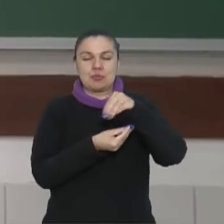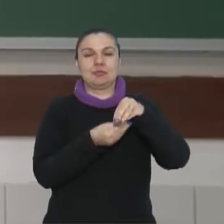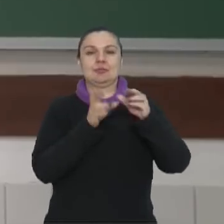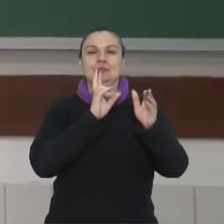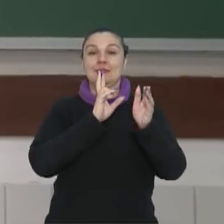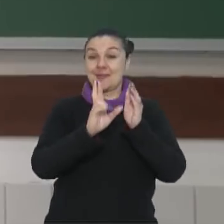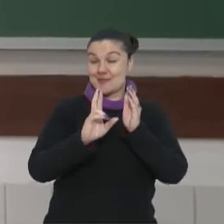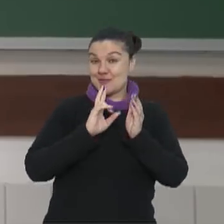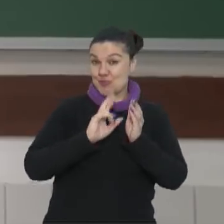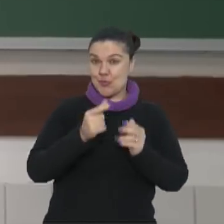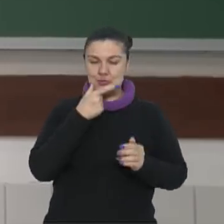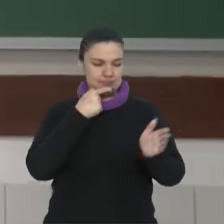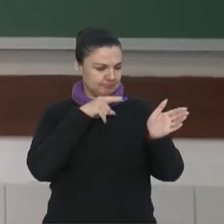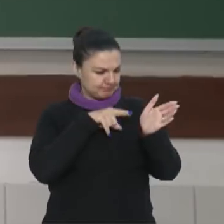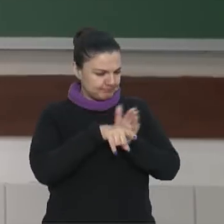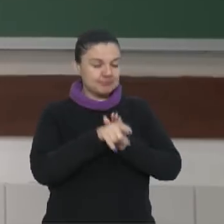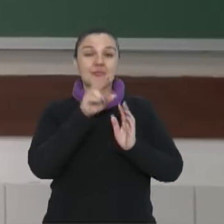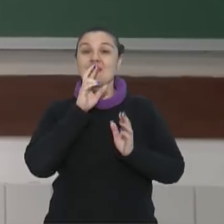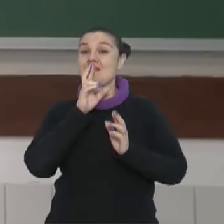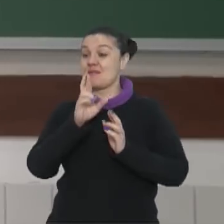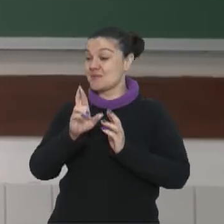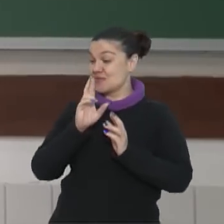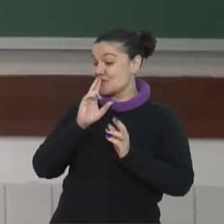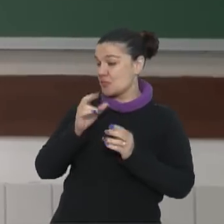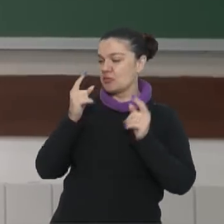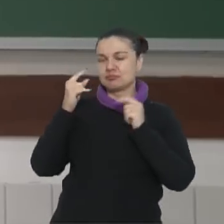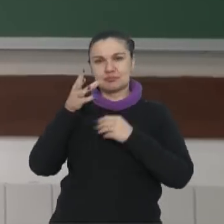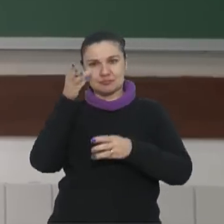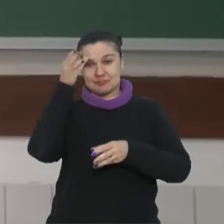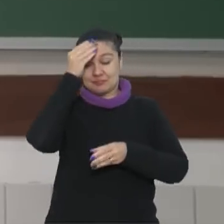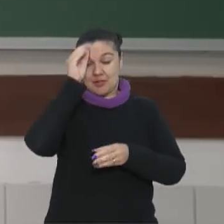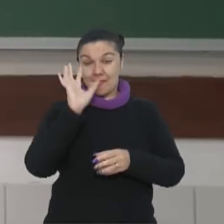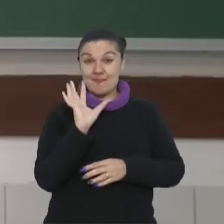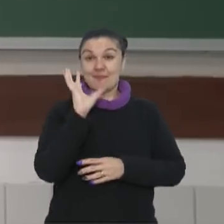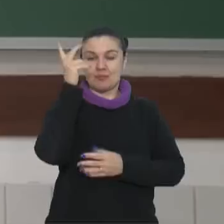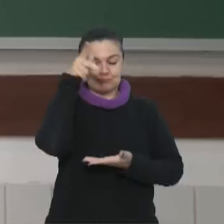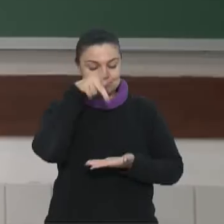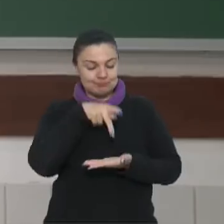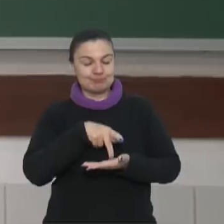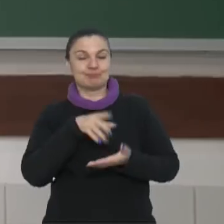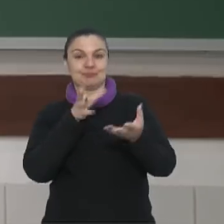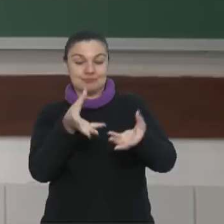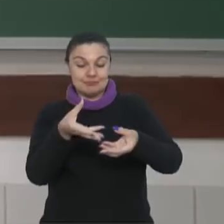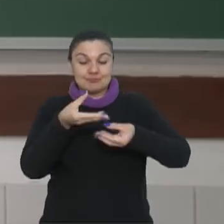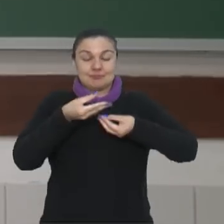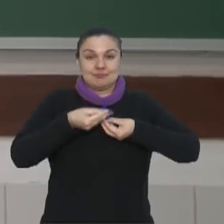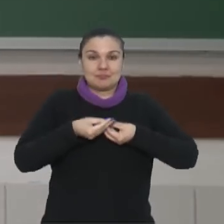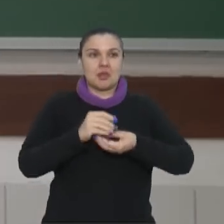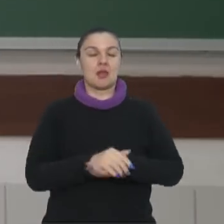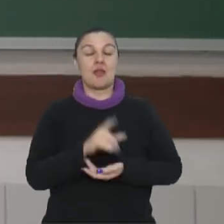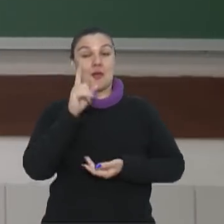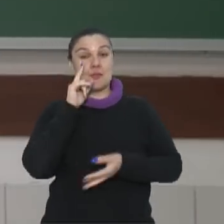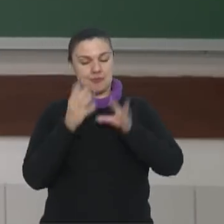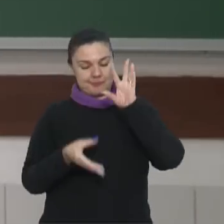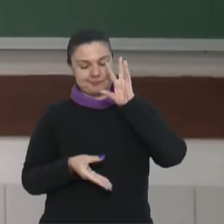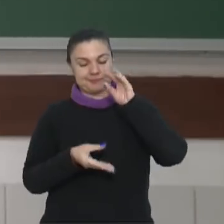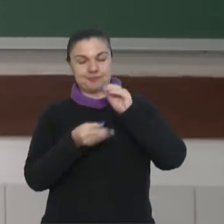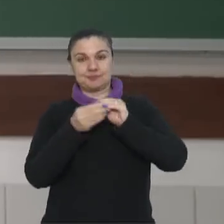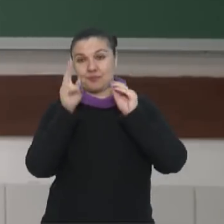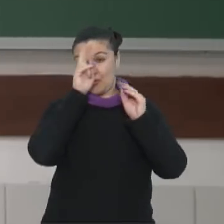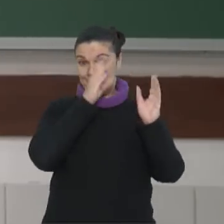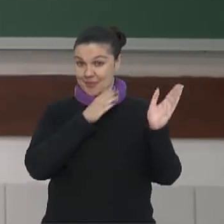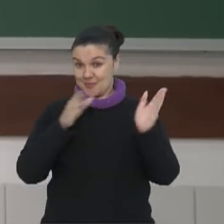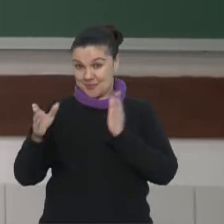pelas respostas, né? Observando o conhecimento factual que foi trazido para você. A professora fez aqui